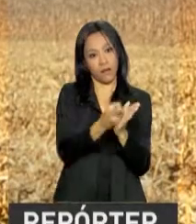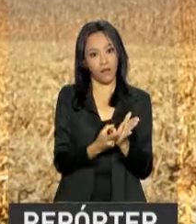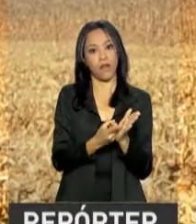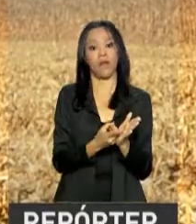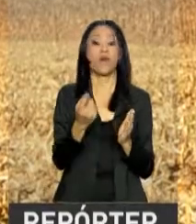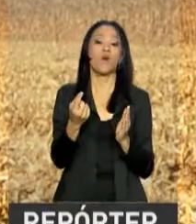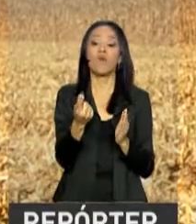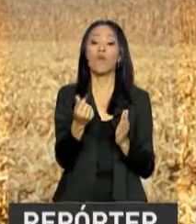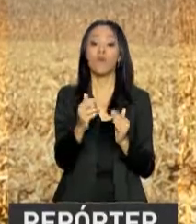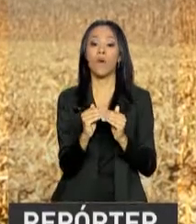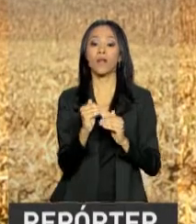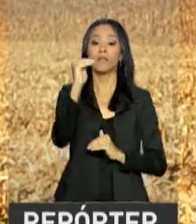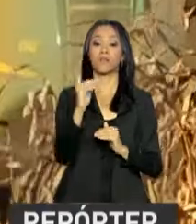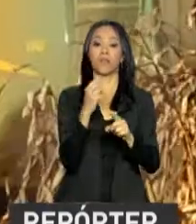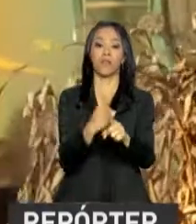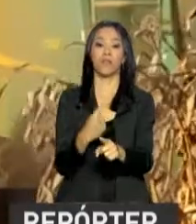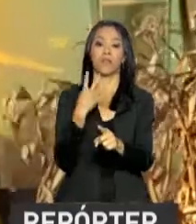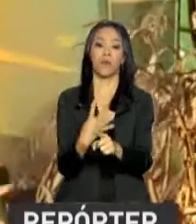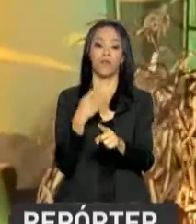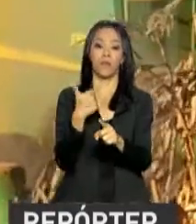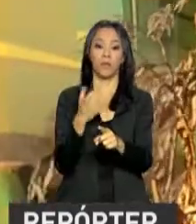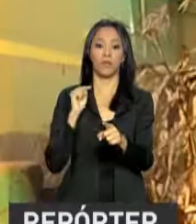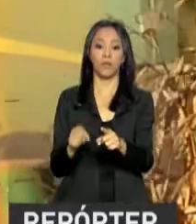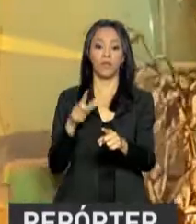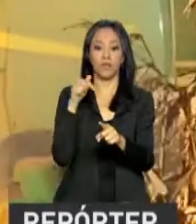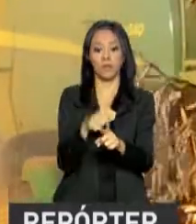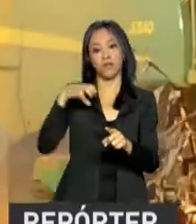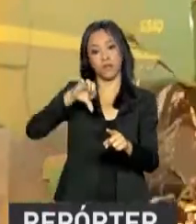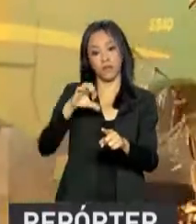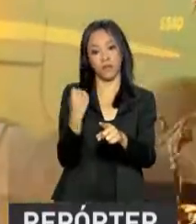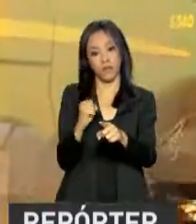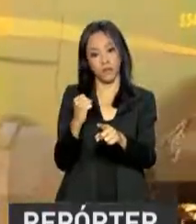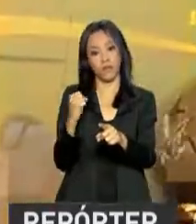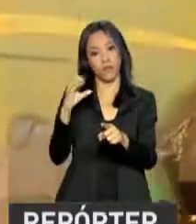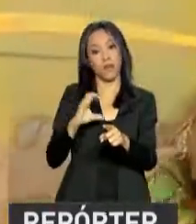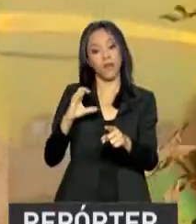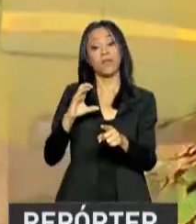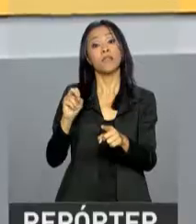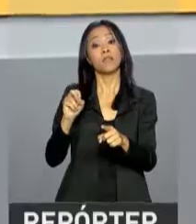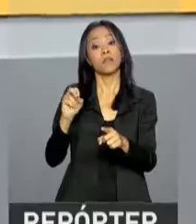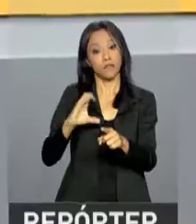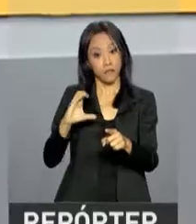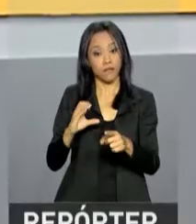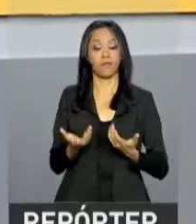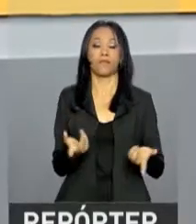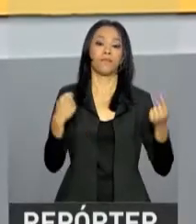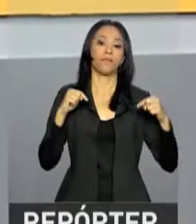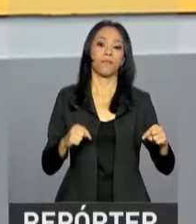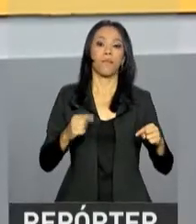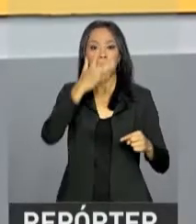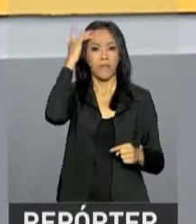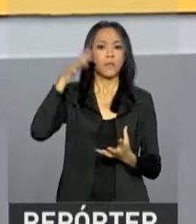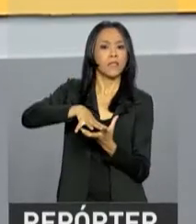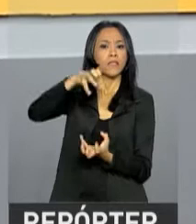bruta superior a 142 mil setecentos e noventa e oito reais e 50 centavos idosos